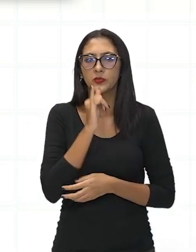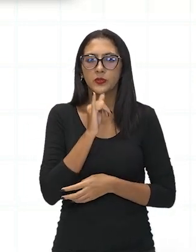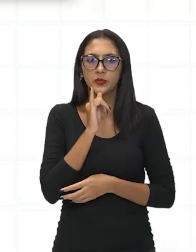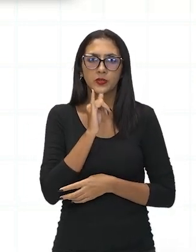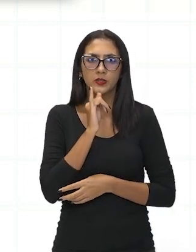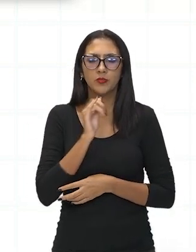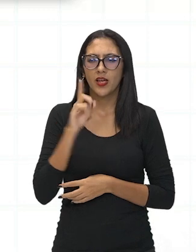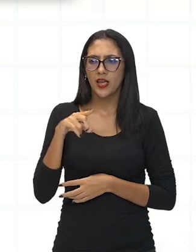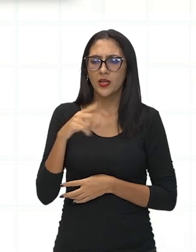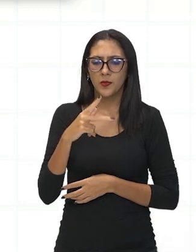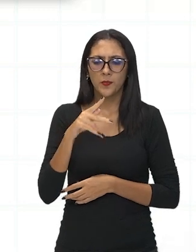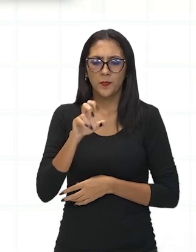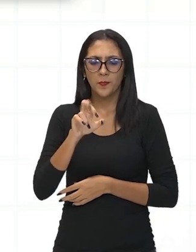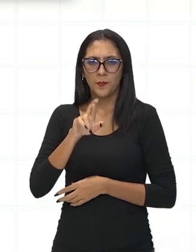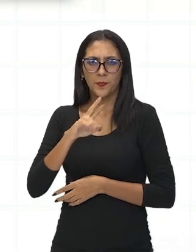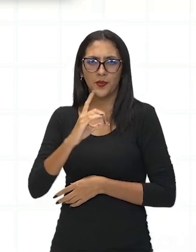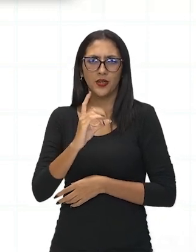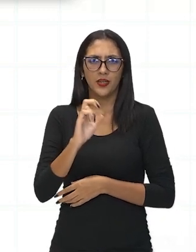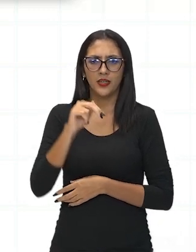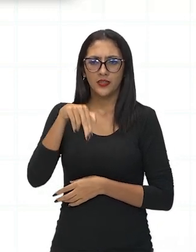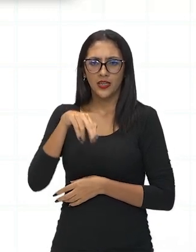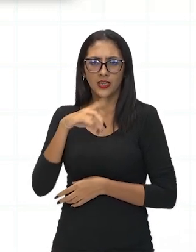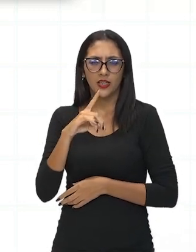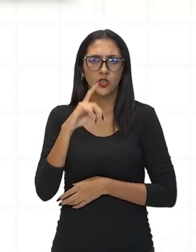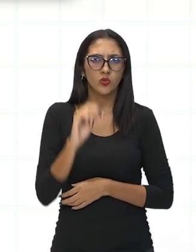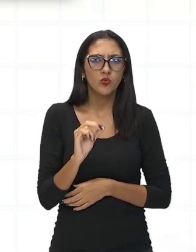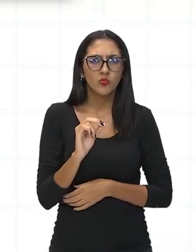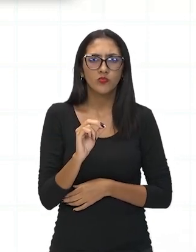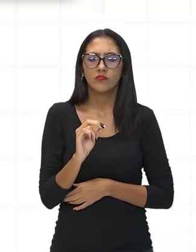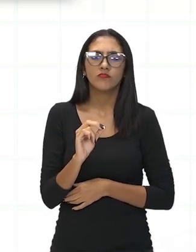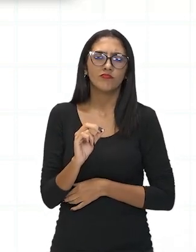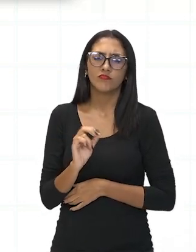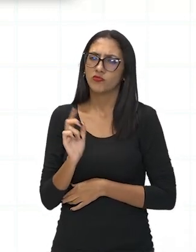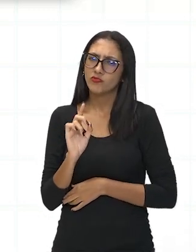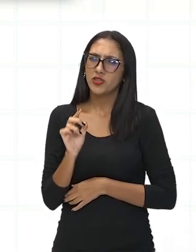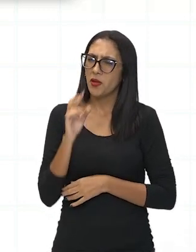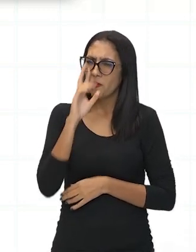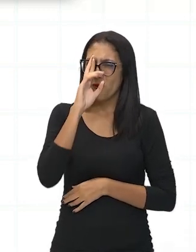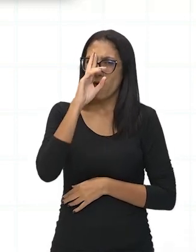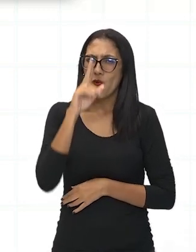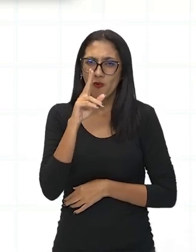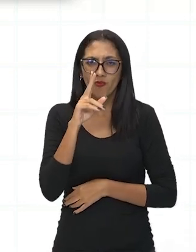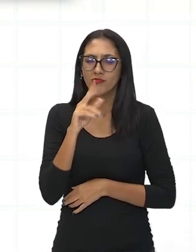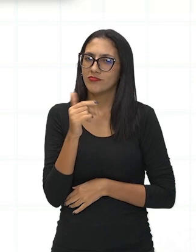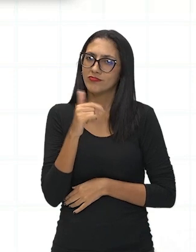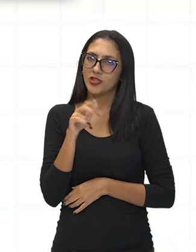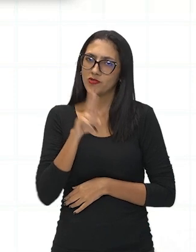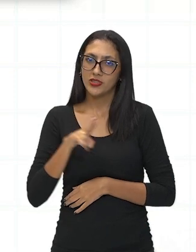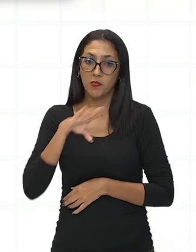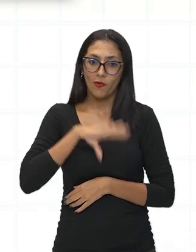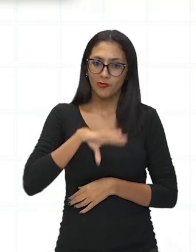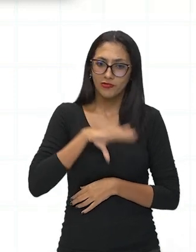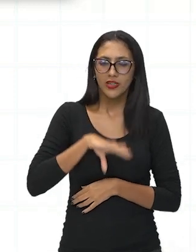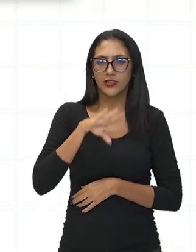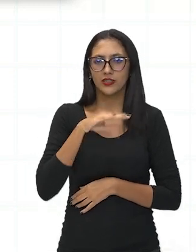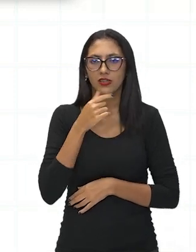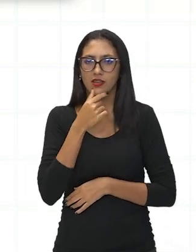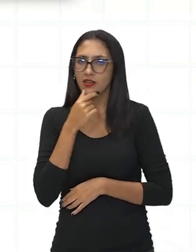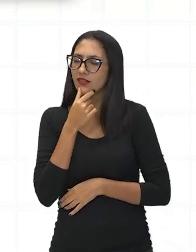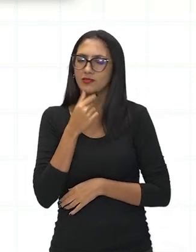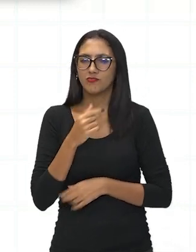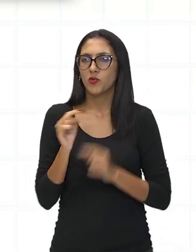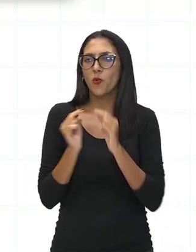perdendo o ônibus. Isso não é uma ação que a gente usa, tá bom? Em inglês também não. certo? Então, eu já sei que na